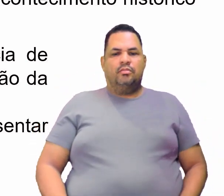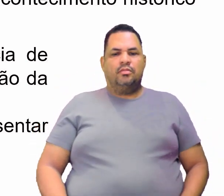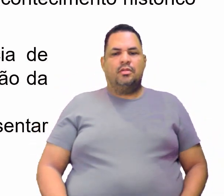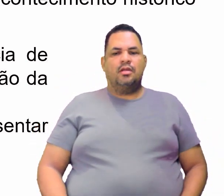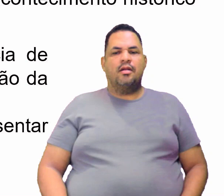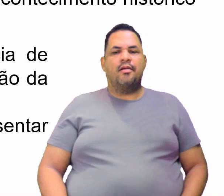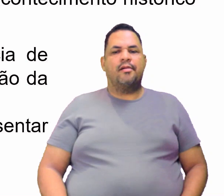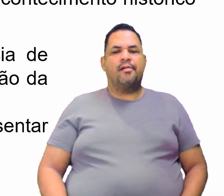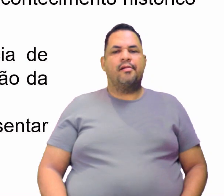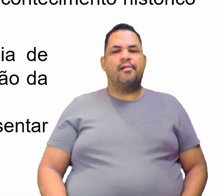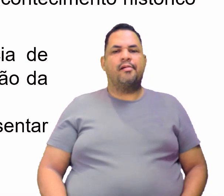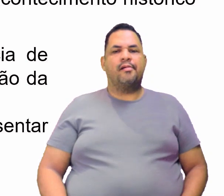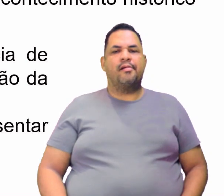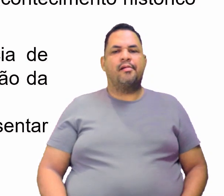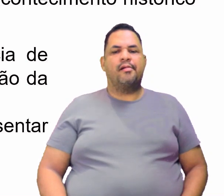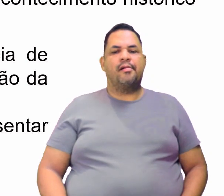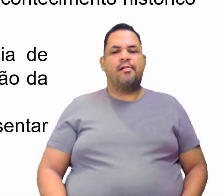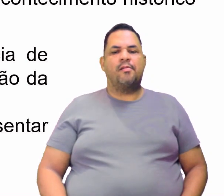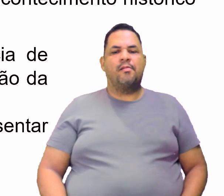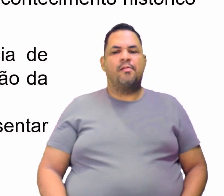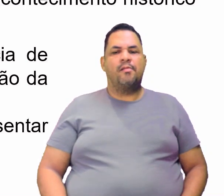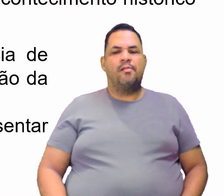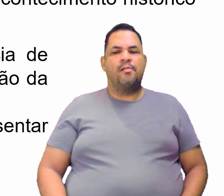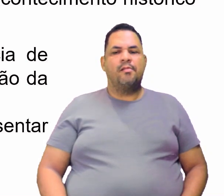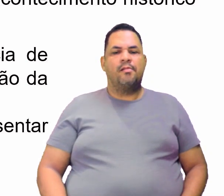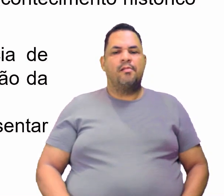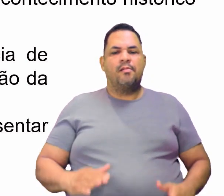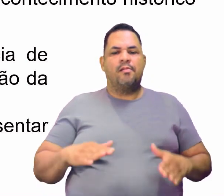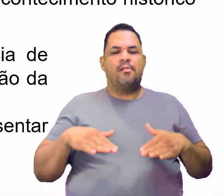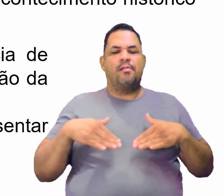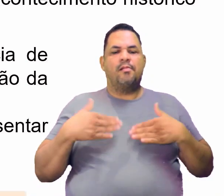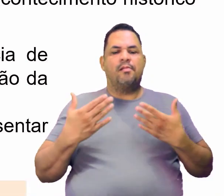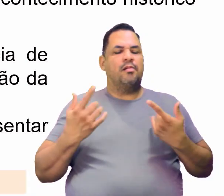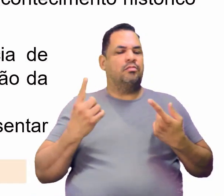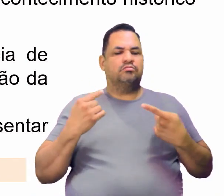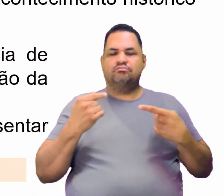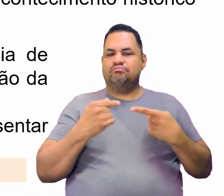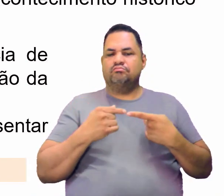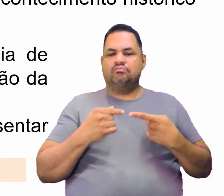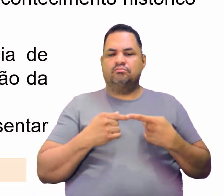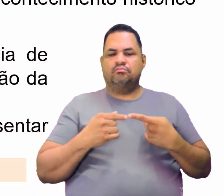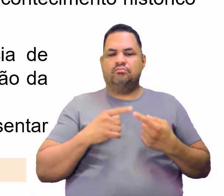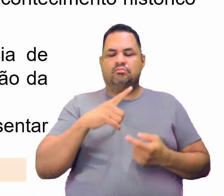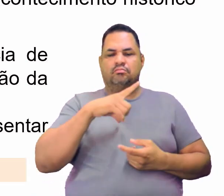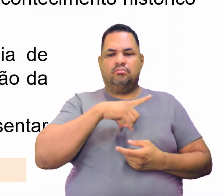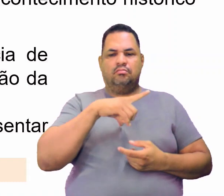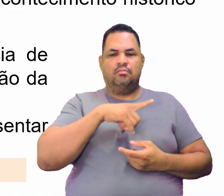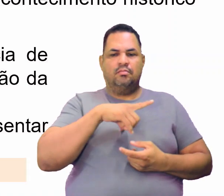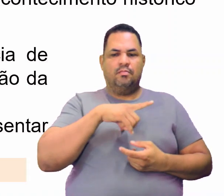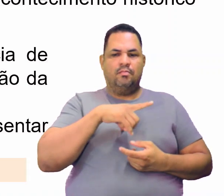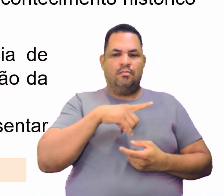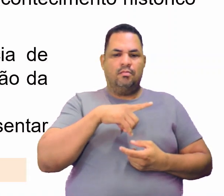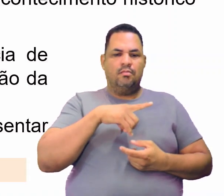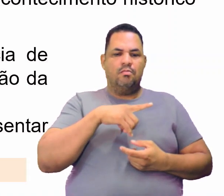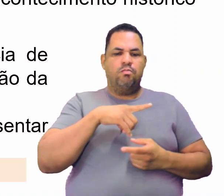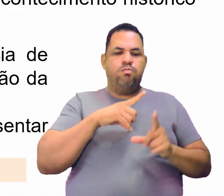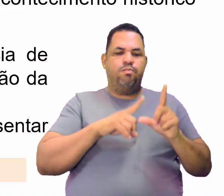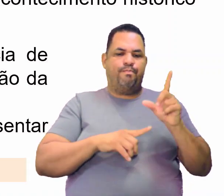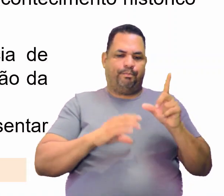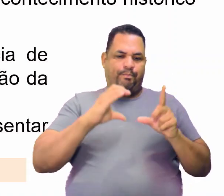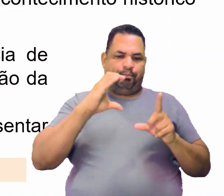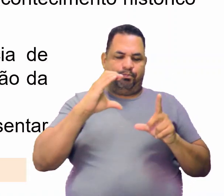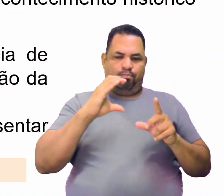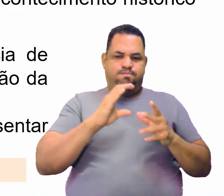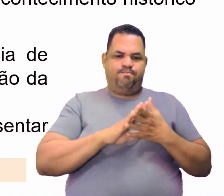lírico, estão corretas, exceto qual que não está de acordo. Nós temos aqui, ó, a letra C, né?